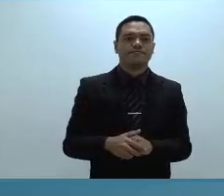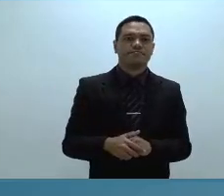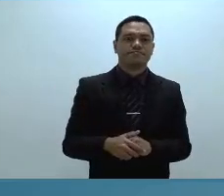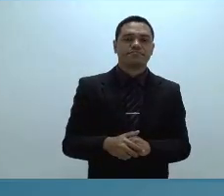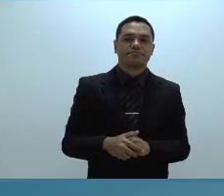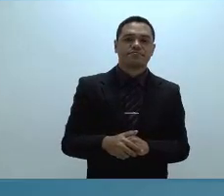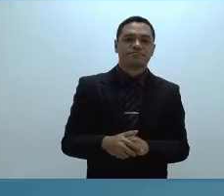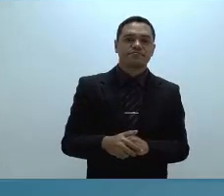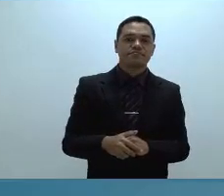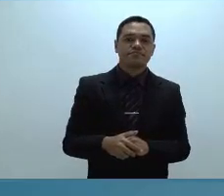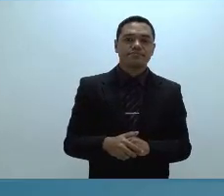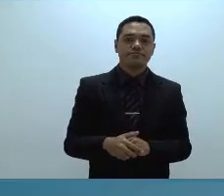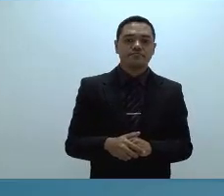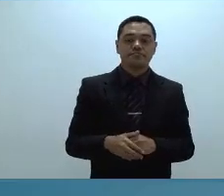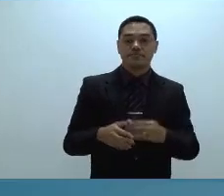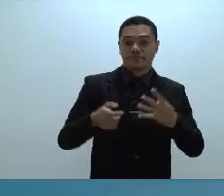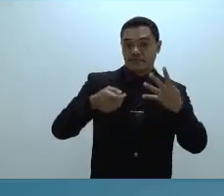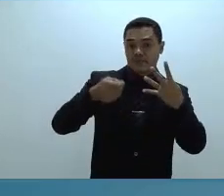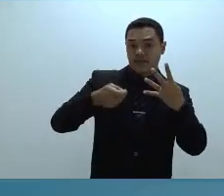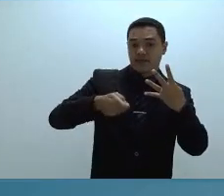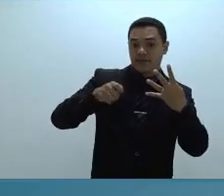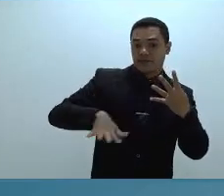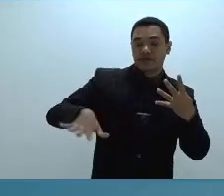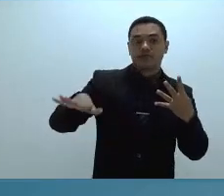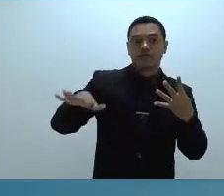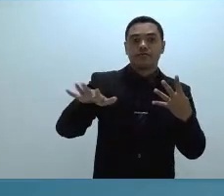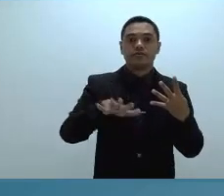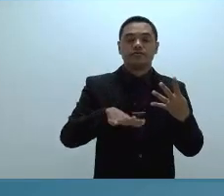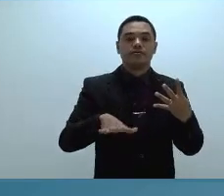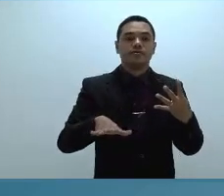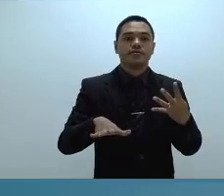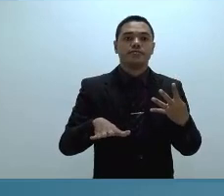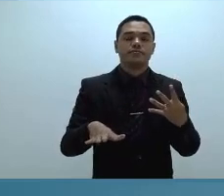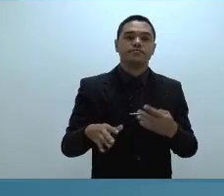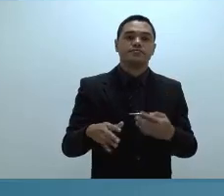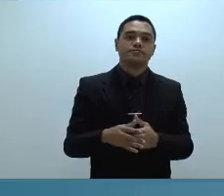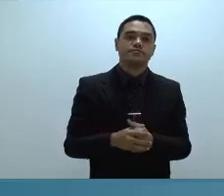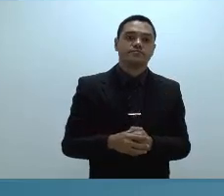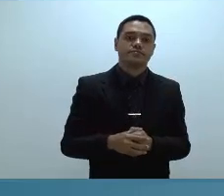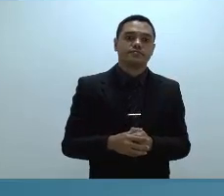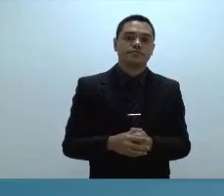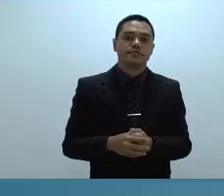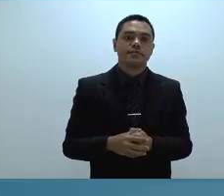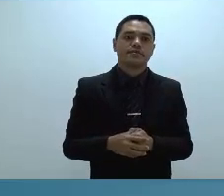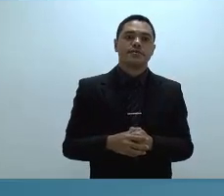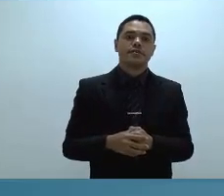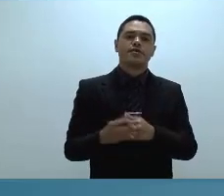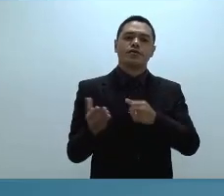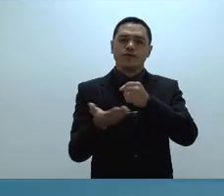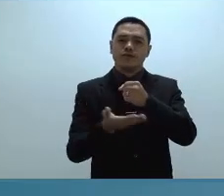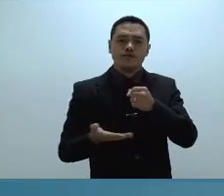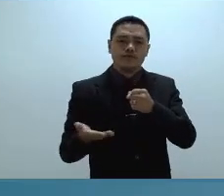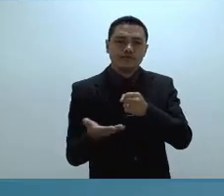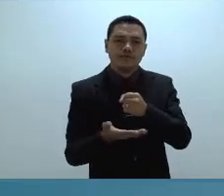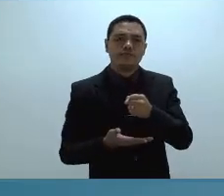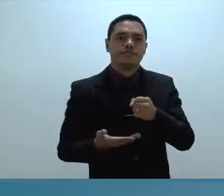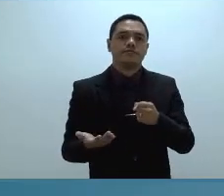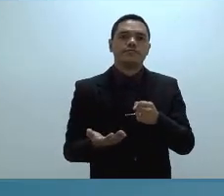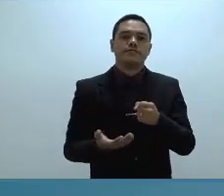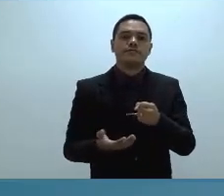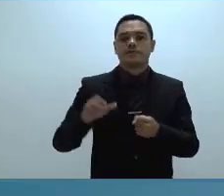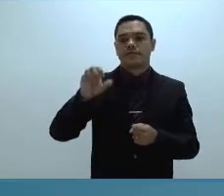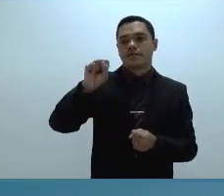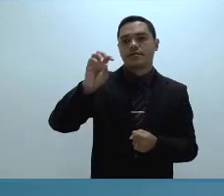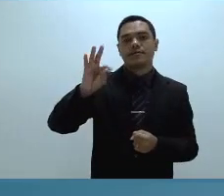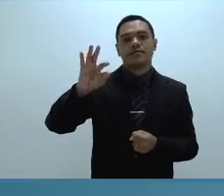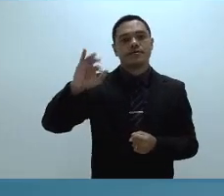ainda tratando de jurisprudência influente sobre o caso concreto, importa fundamentalmente registrar o entendimento fixado pelo STJ no